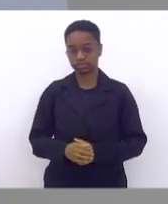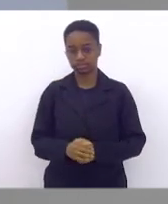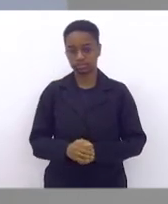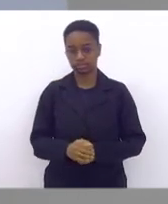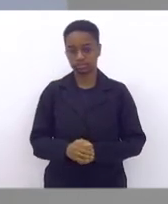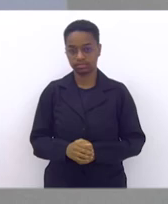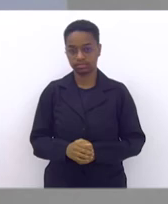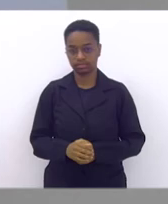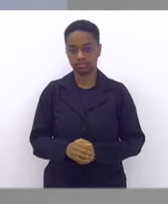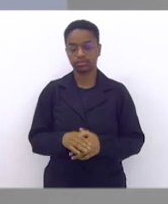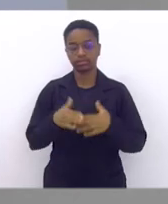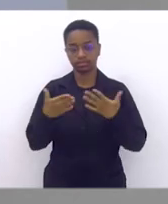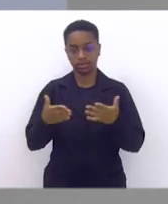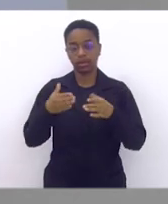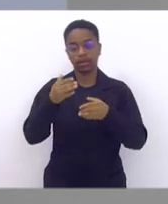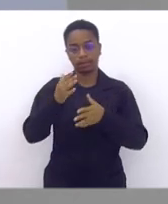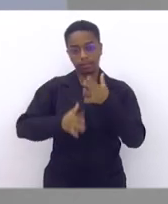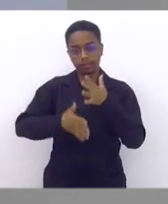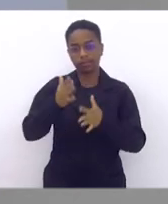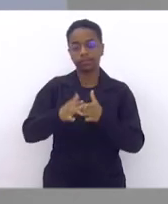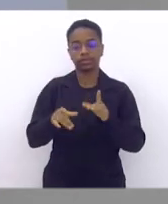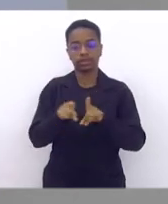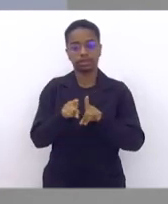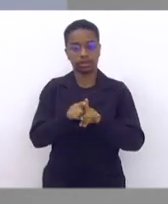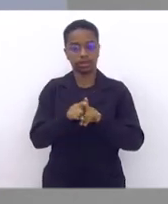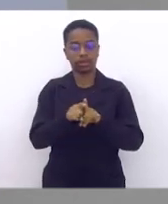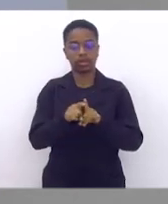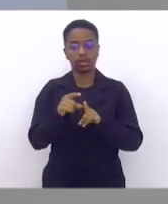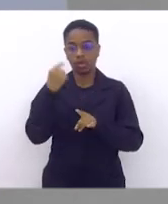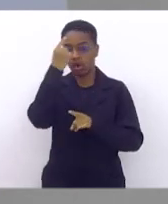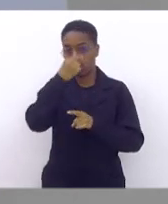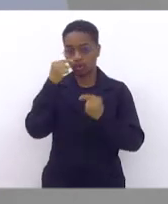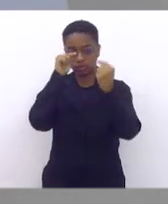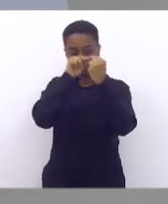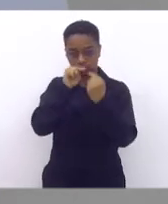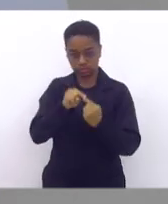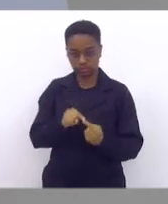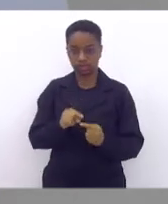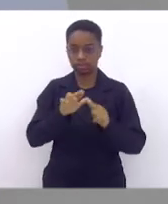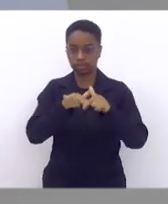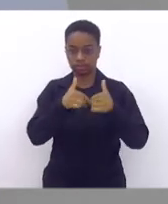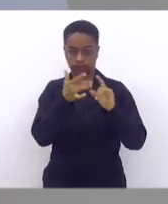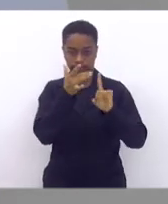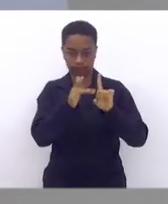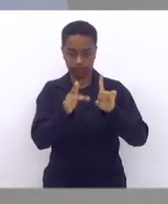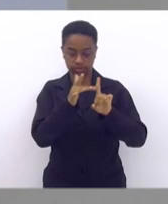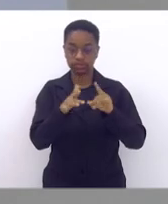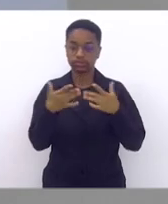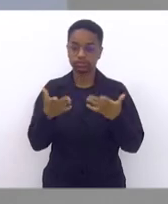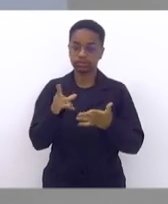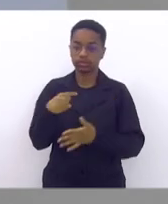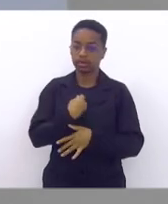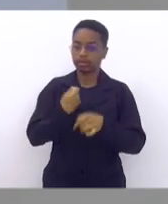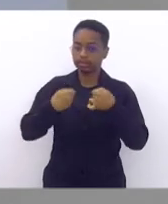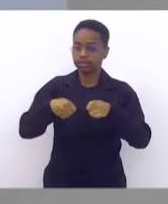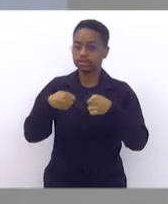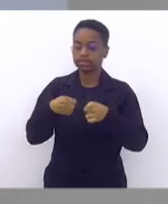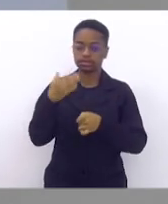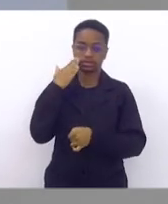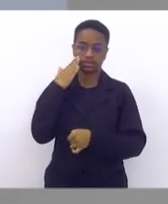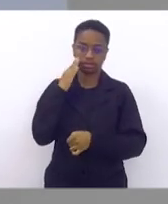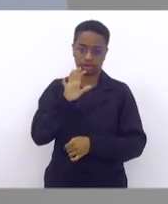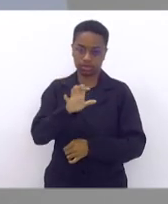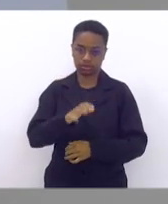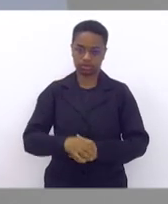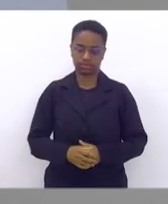É, vai prejudicar, então, a memorização das feições do criminoso pela vítima. Então, a gente tem que considerar isso.